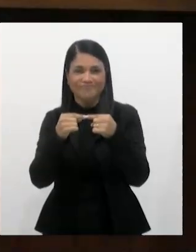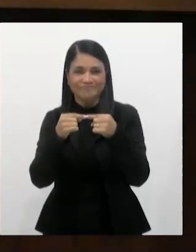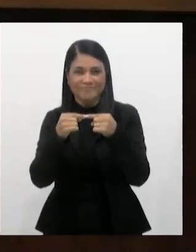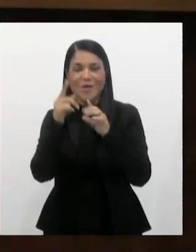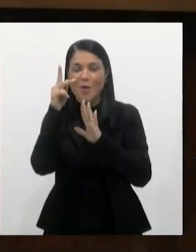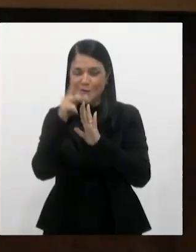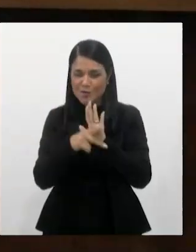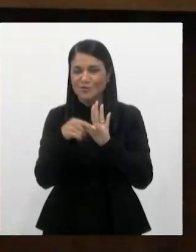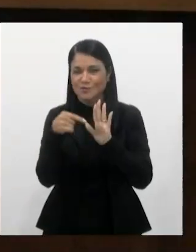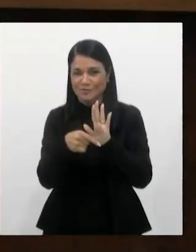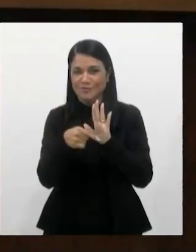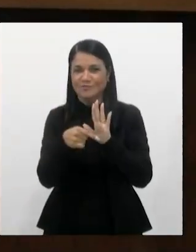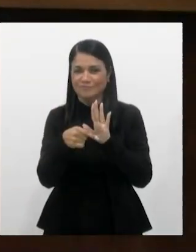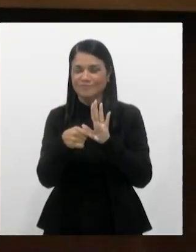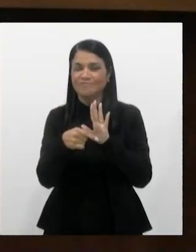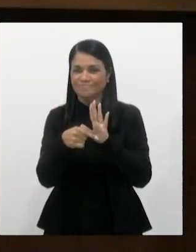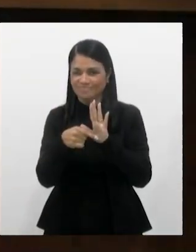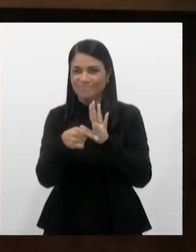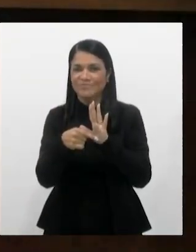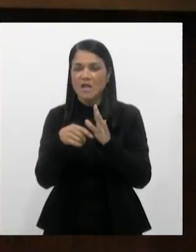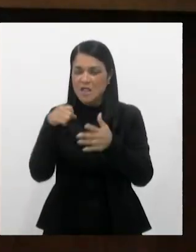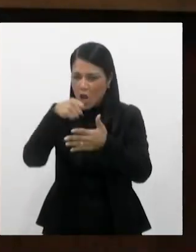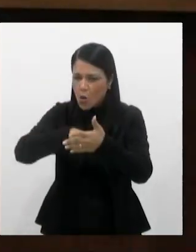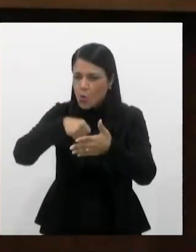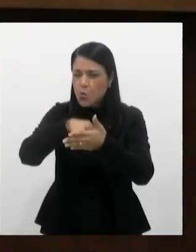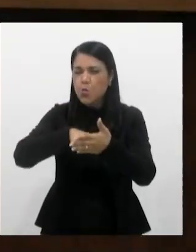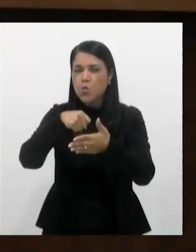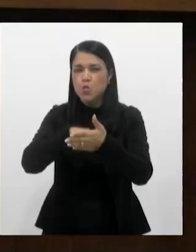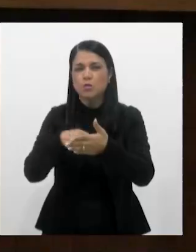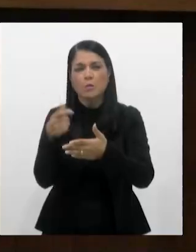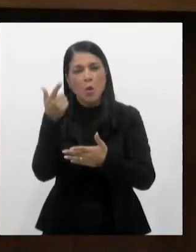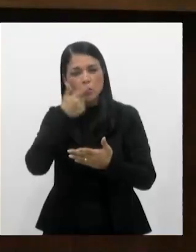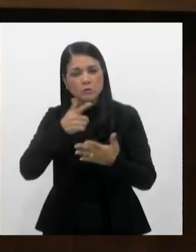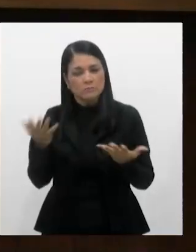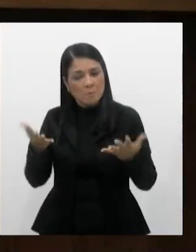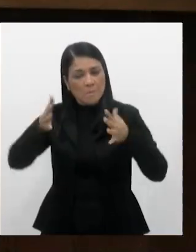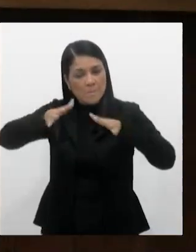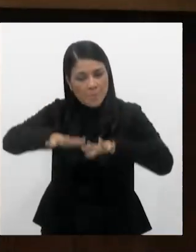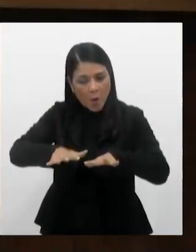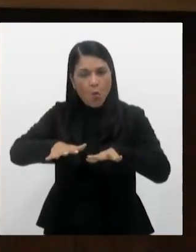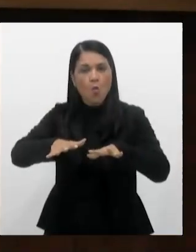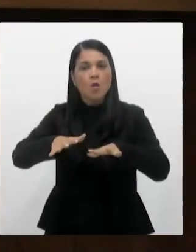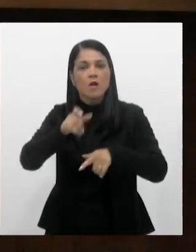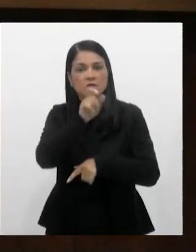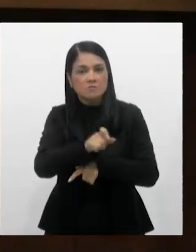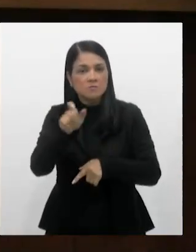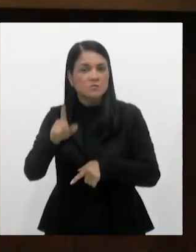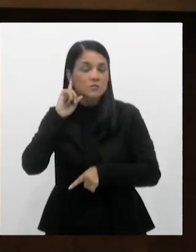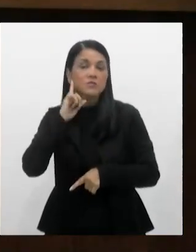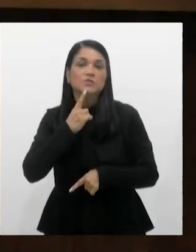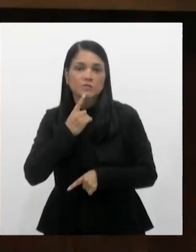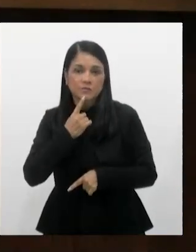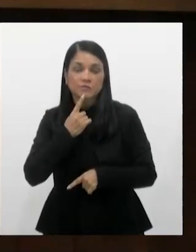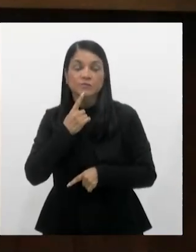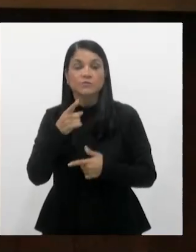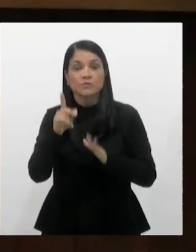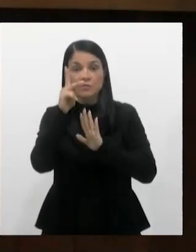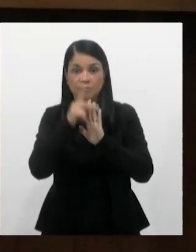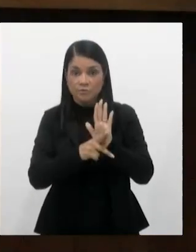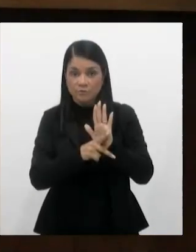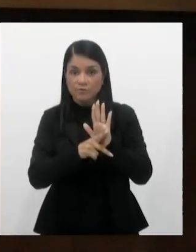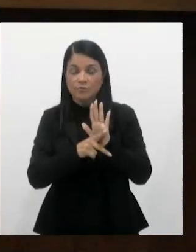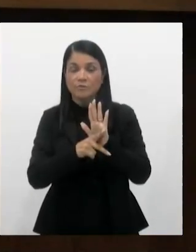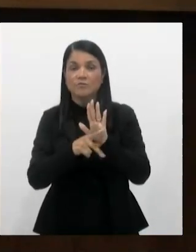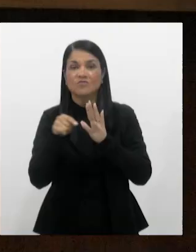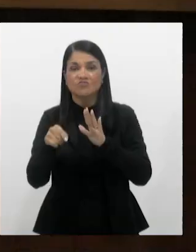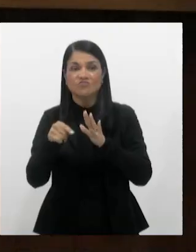projeto também. Eu acho que se soma muito nessa luta para a gente integrar, para a gente incluir as pessoas surdas. E esse projeto está com parecer